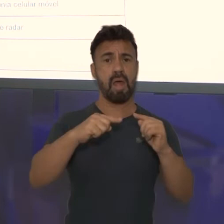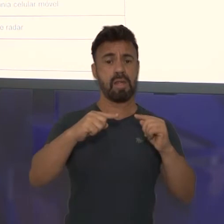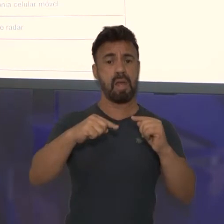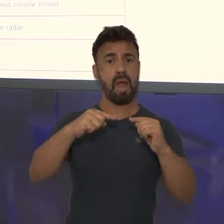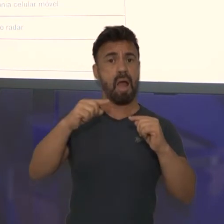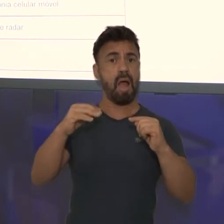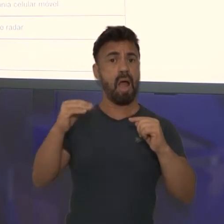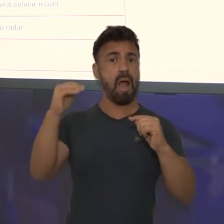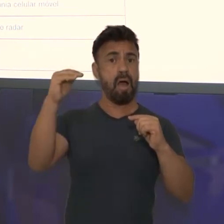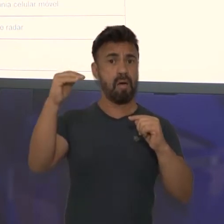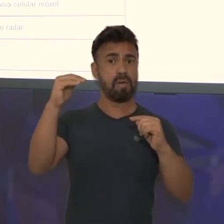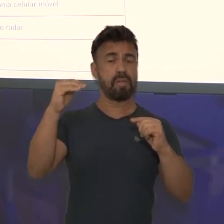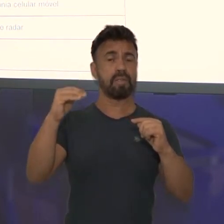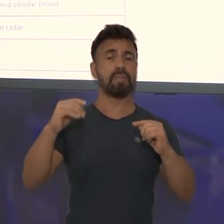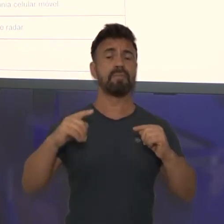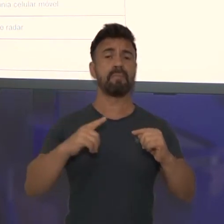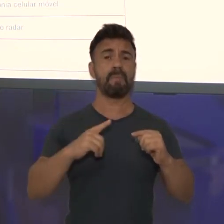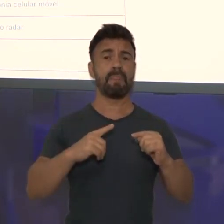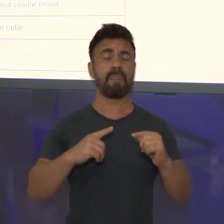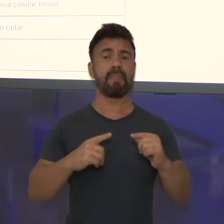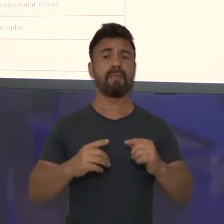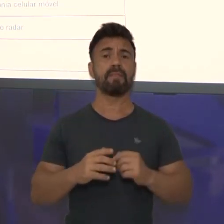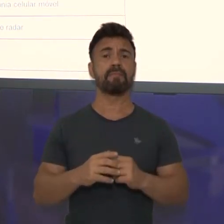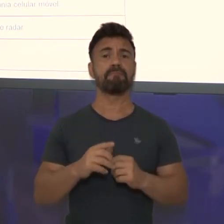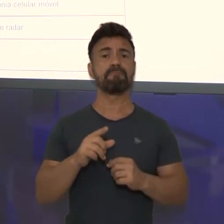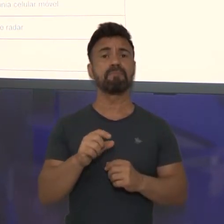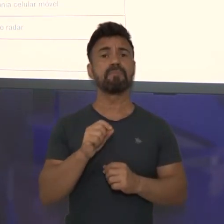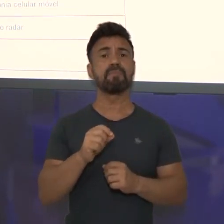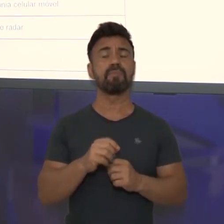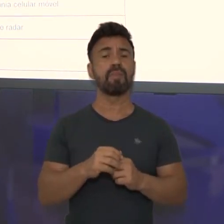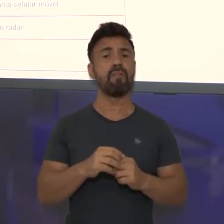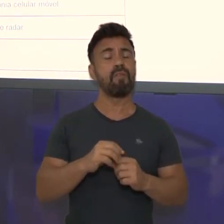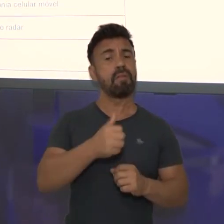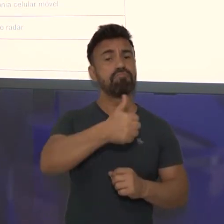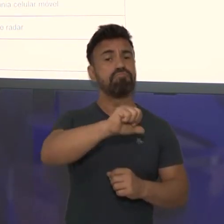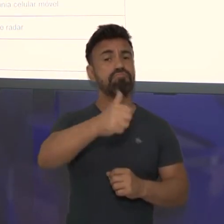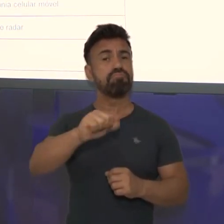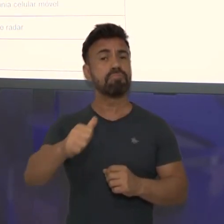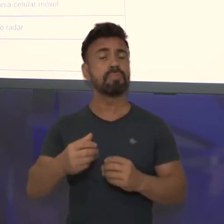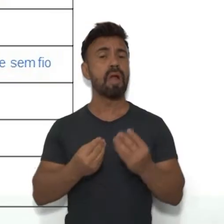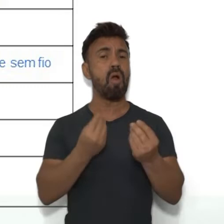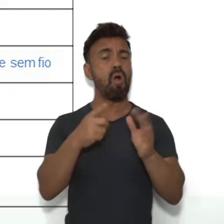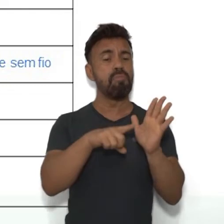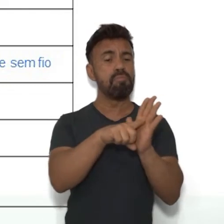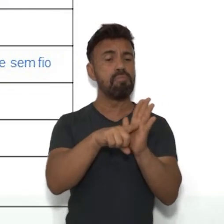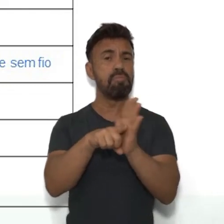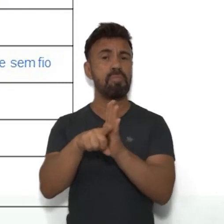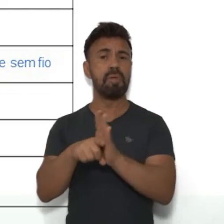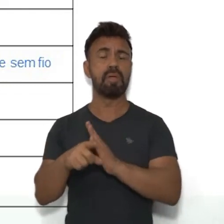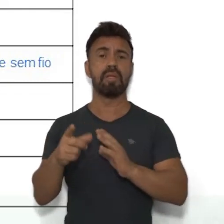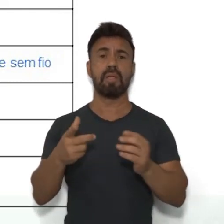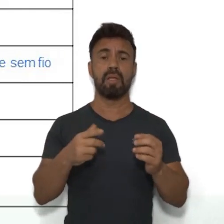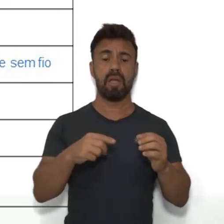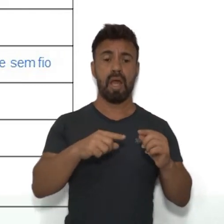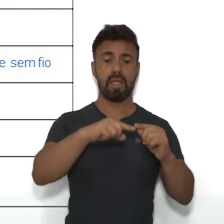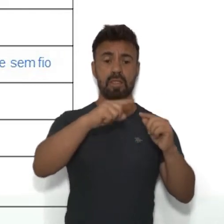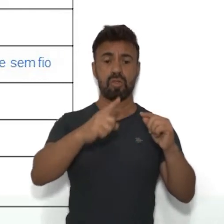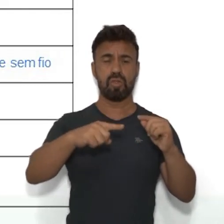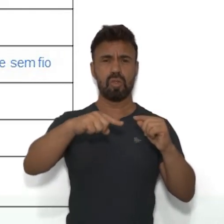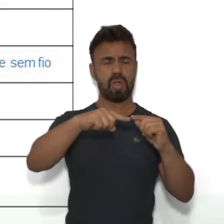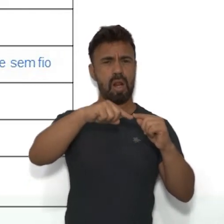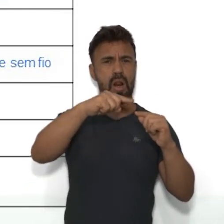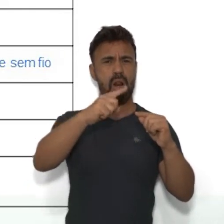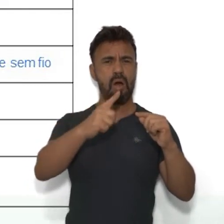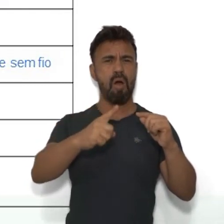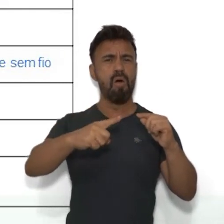altas, Então, é dentro dessa perspectiva que a gente vai analisar aqui. Então, vejam só, as ondas extremamente